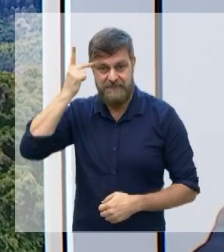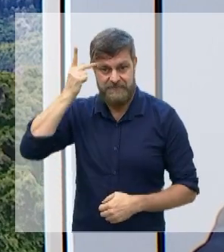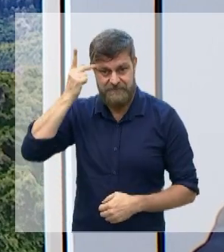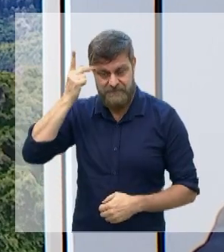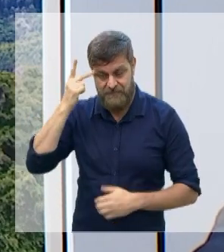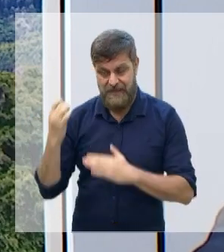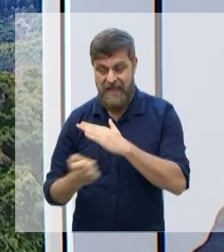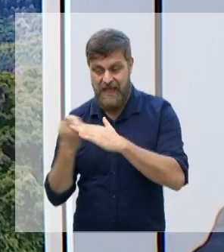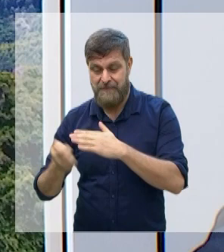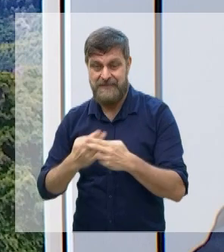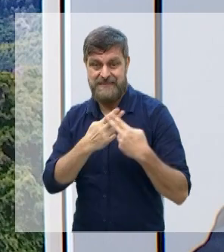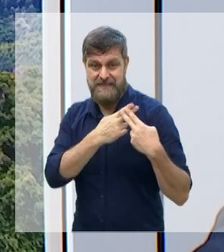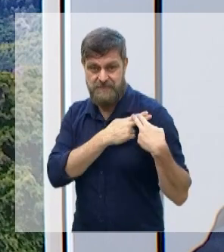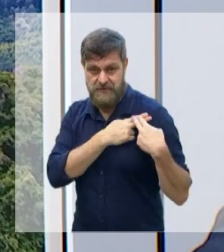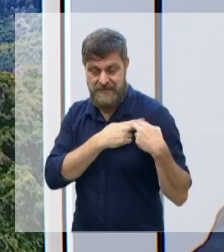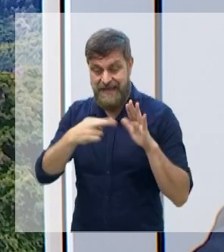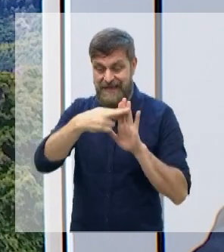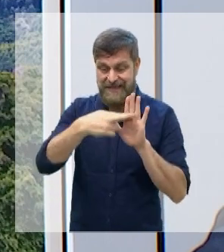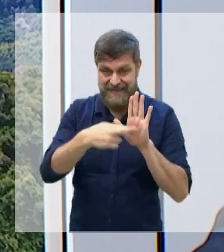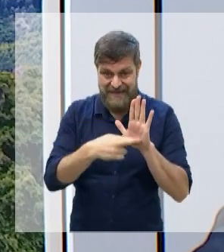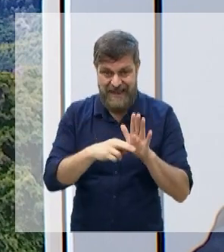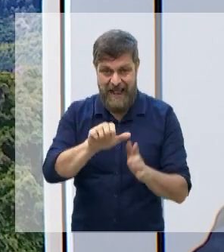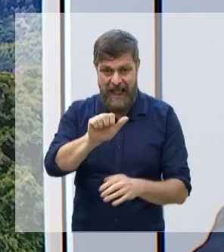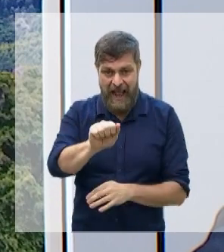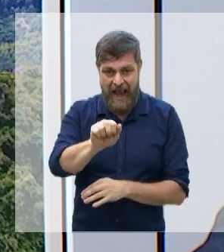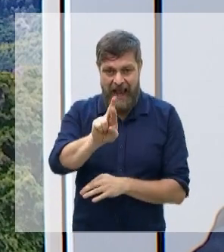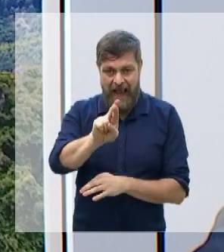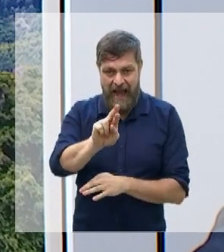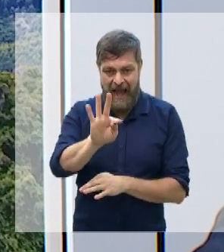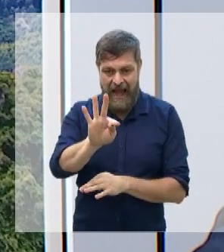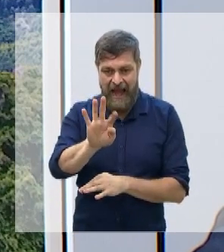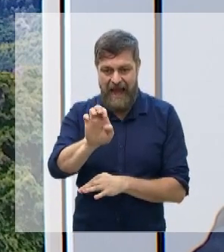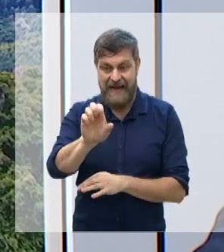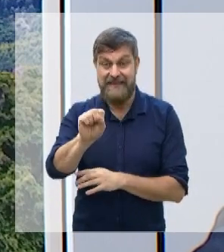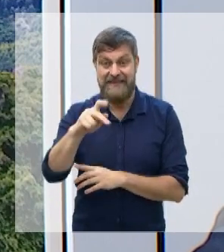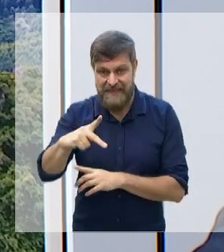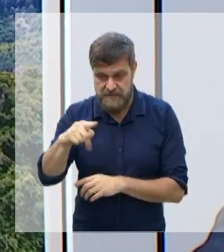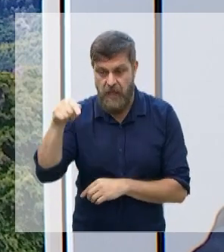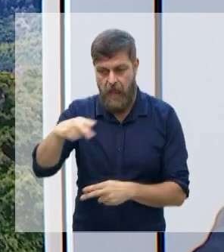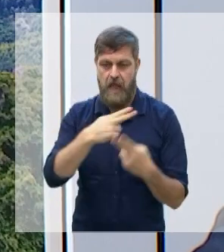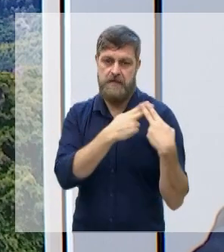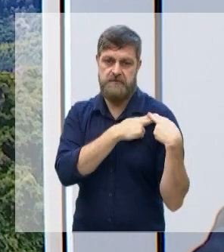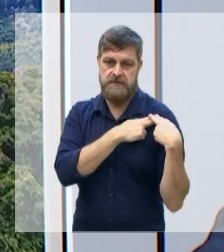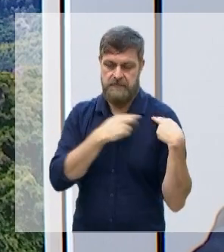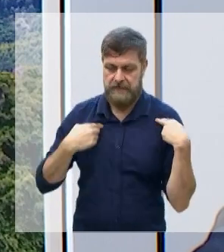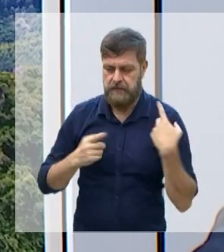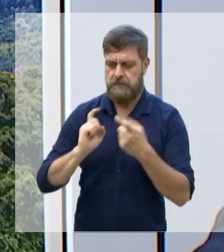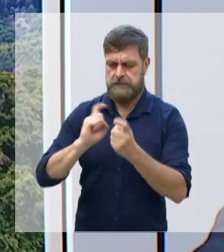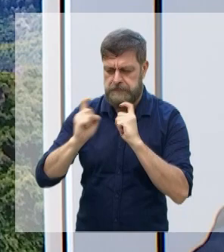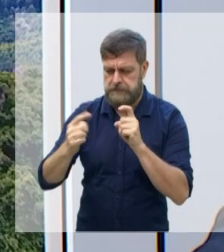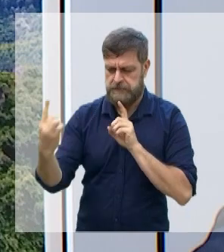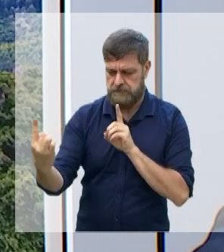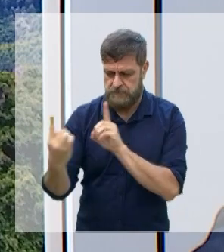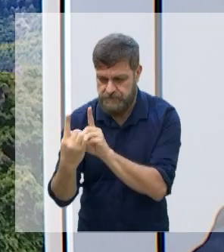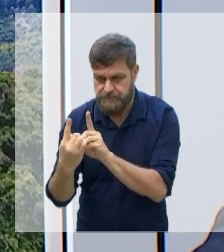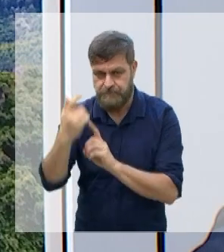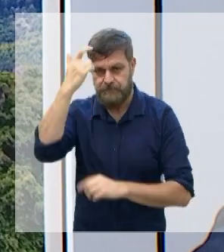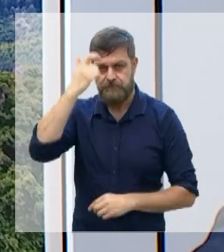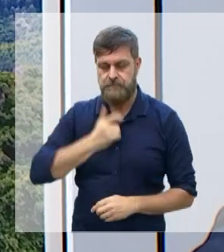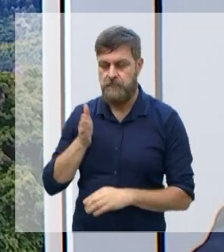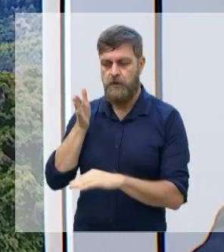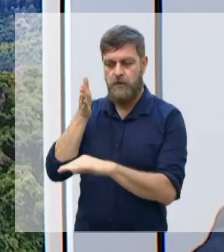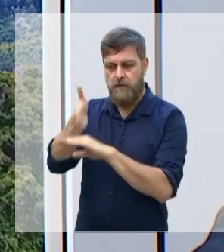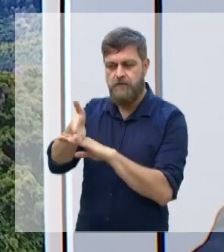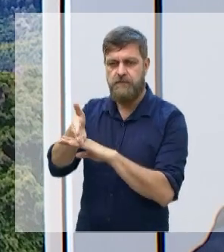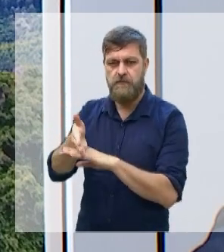de transporte do estado de são paulo artesp ele é responsável então nós temos tido muitas reuniões eu estarei na artesp